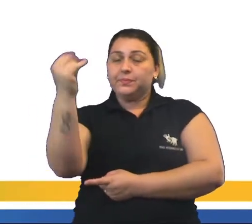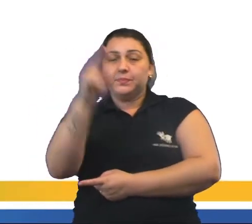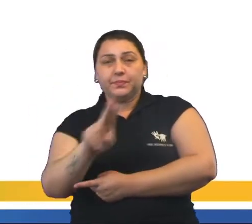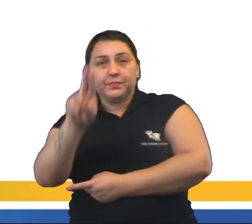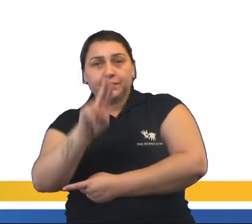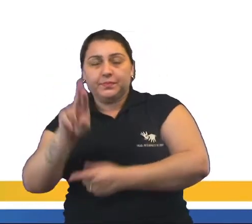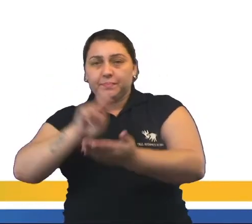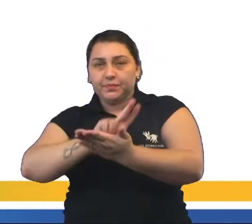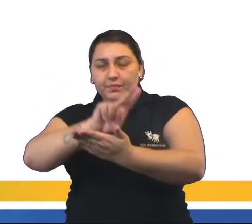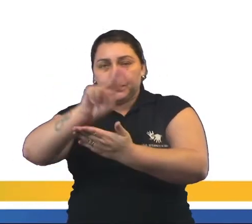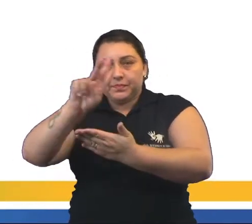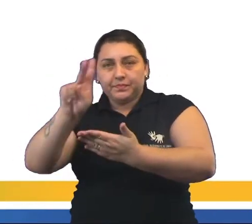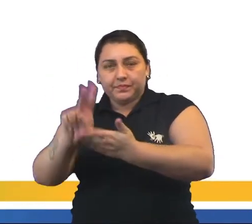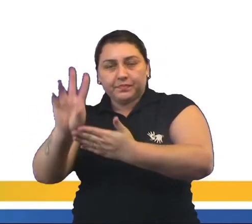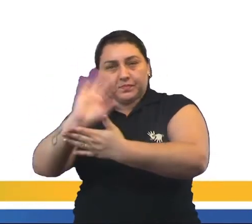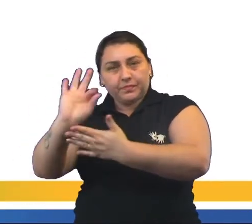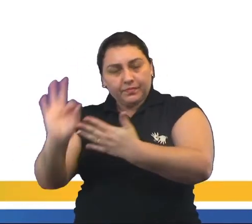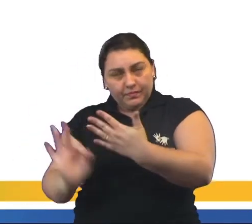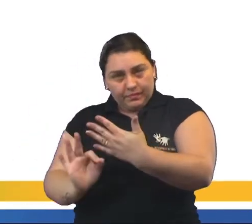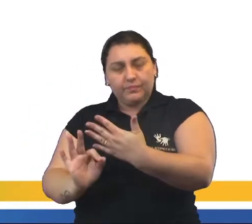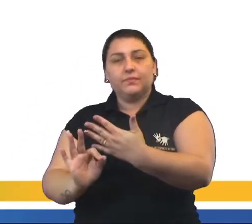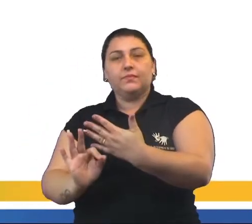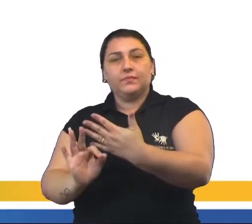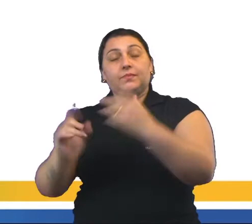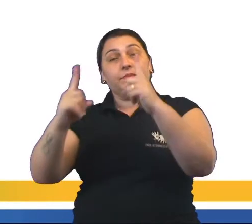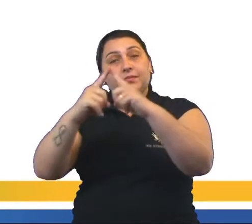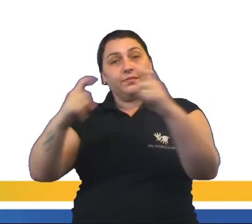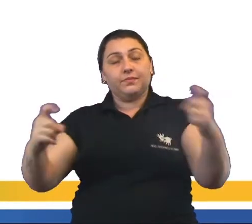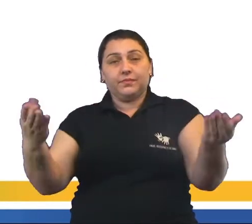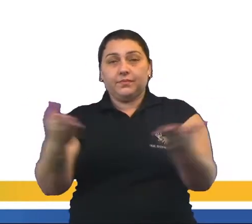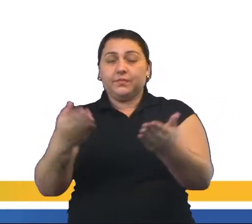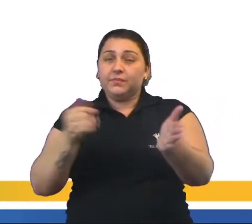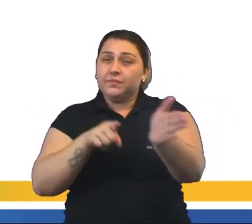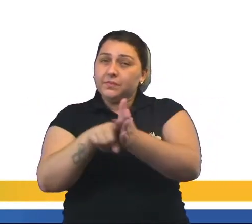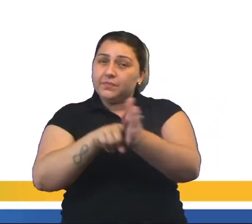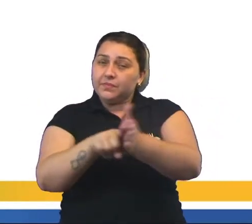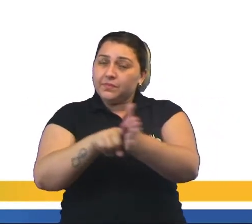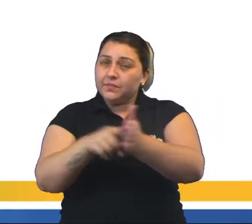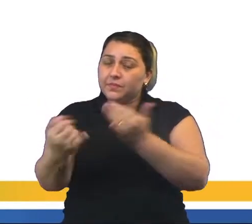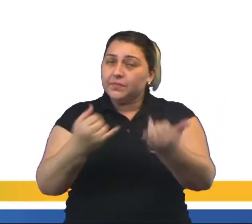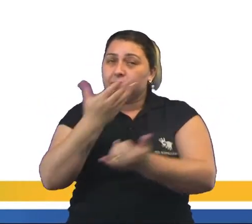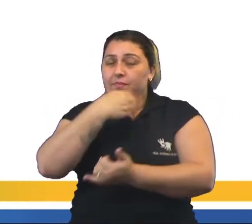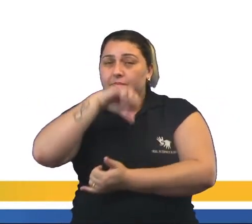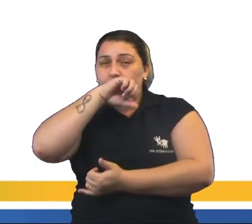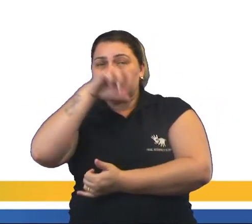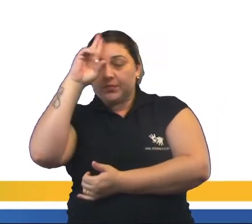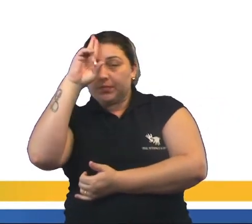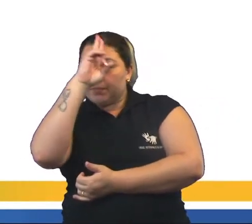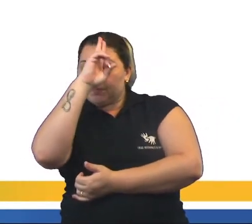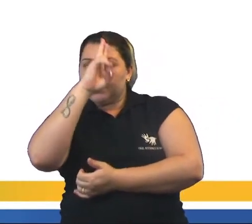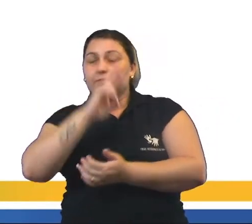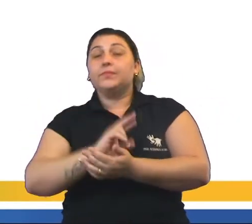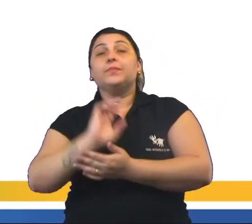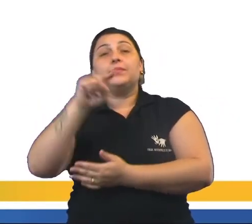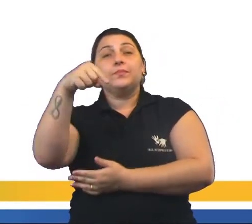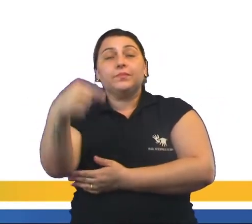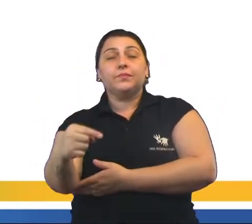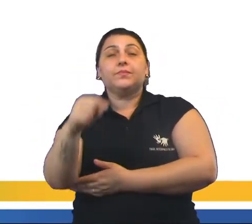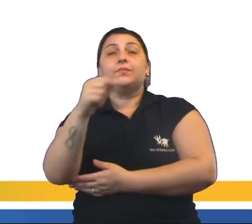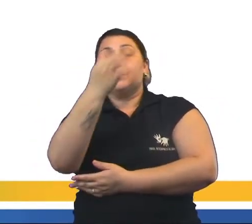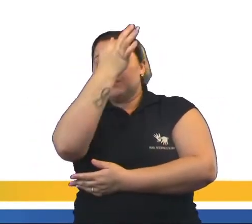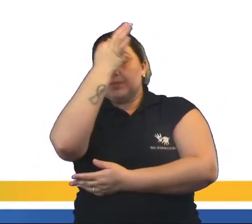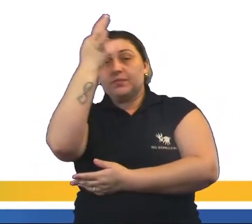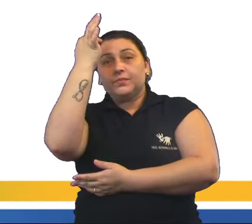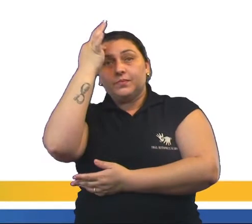utilizou diversas fontes, que é considerado como científica hoje. Por isso que ele é o pai da história. E o próximo filósofo